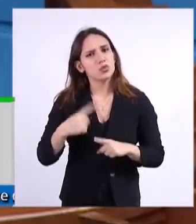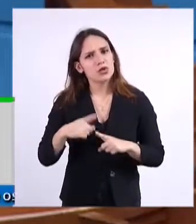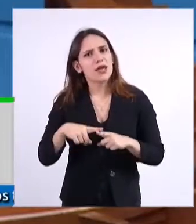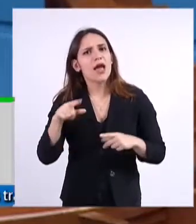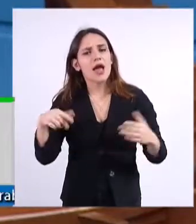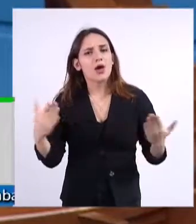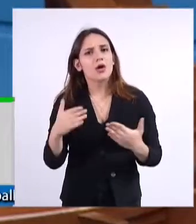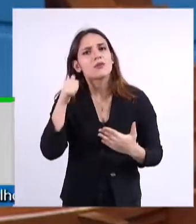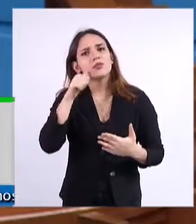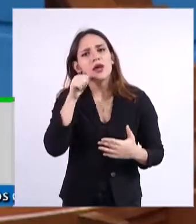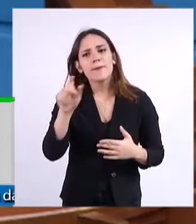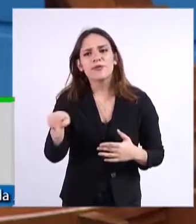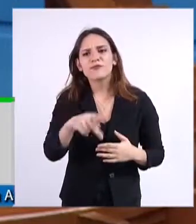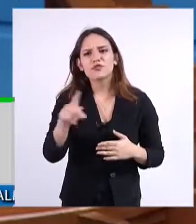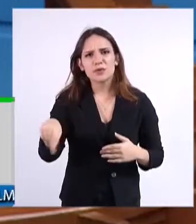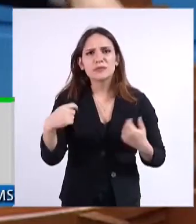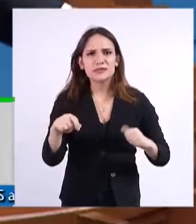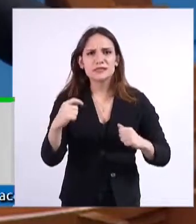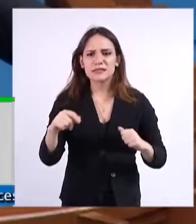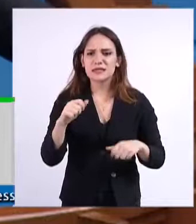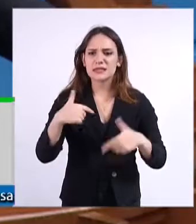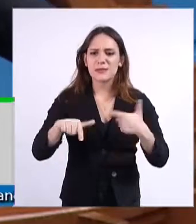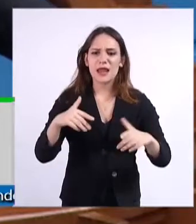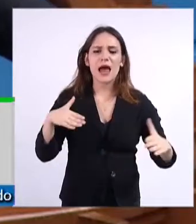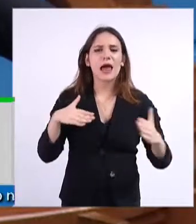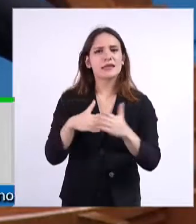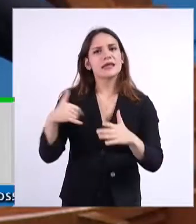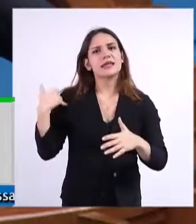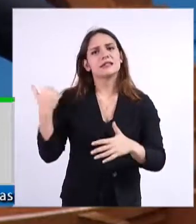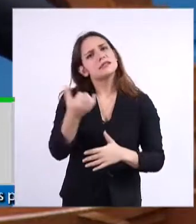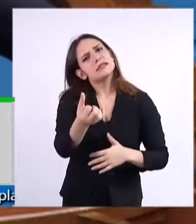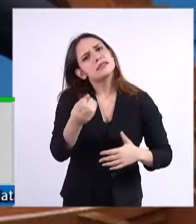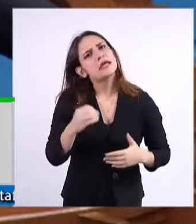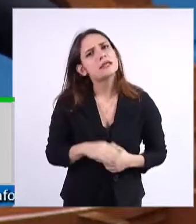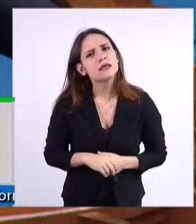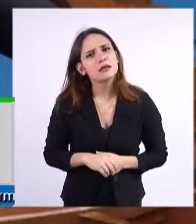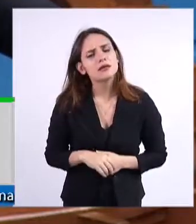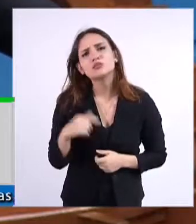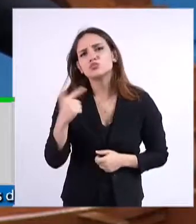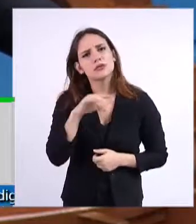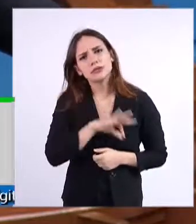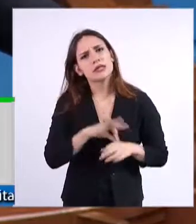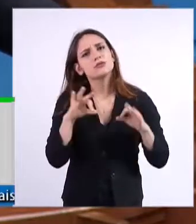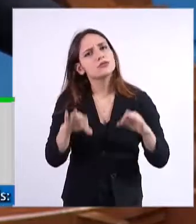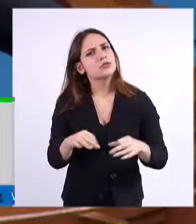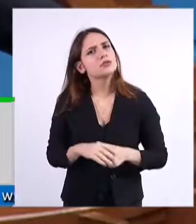de idade e não vão receber ainda o salário integral?